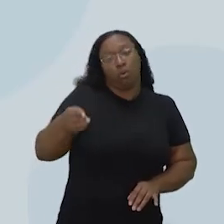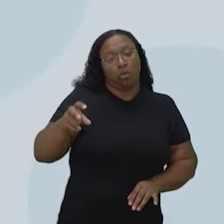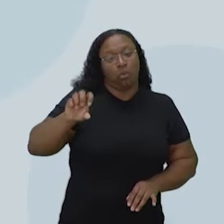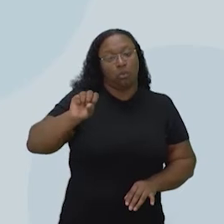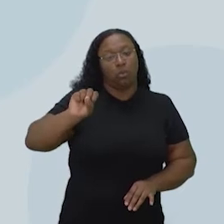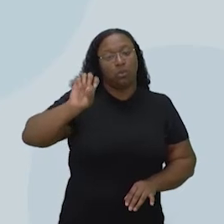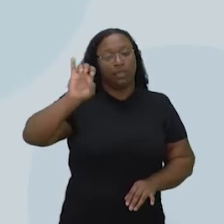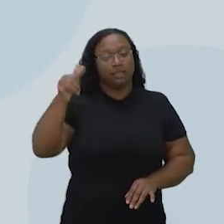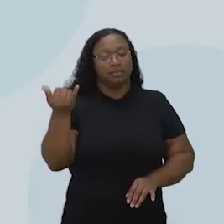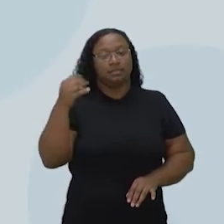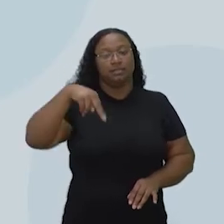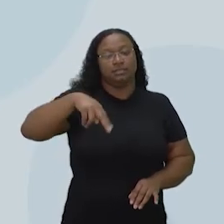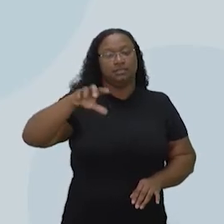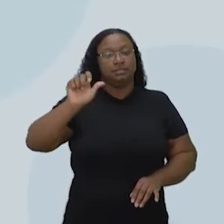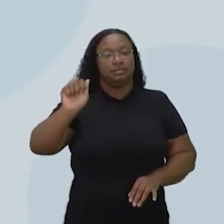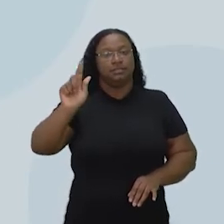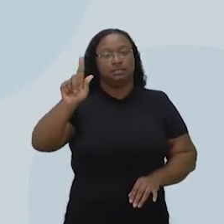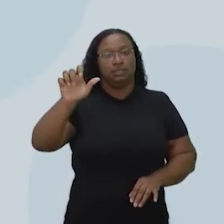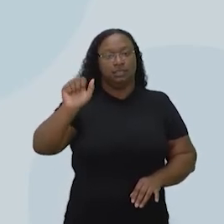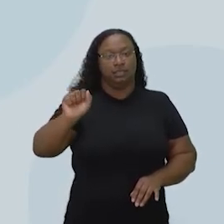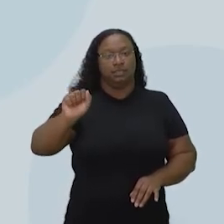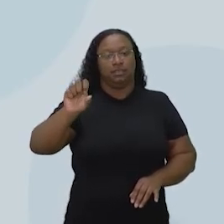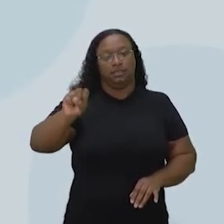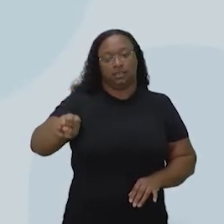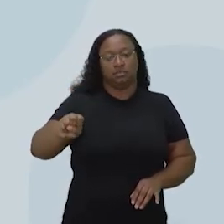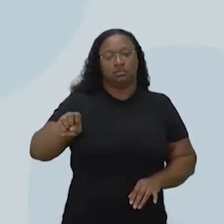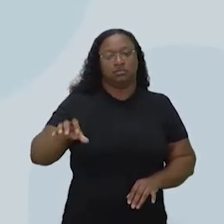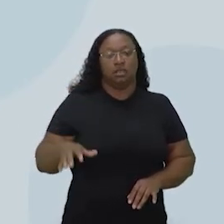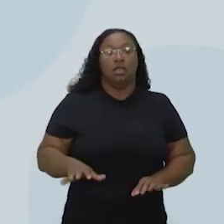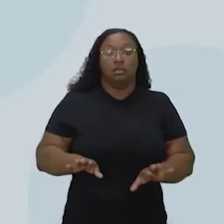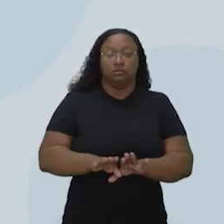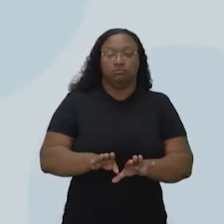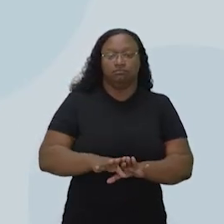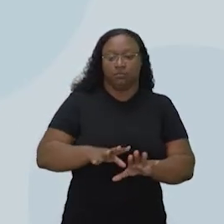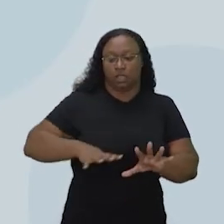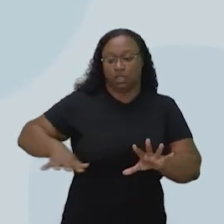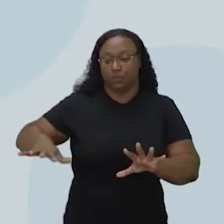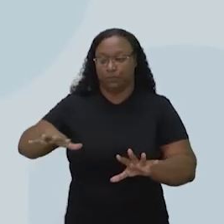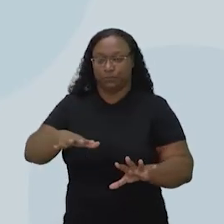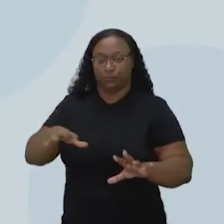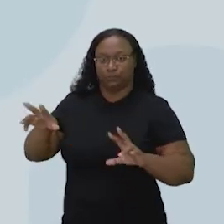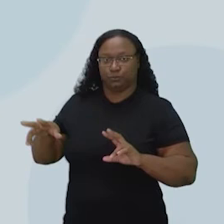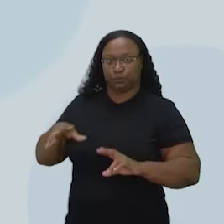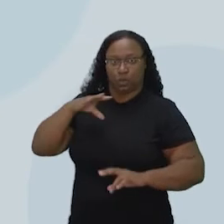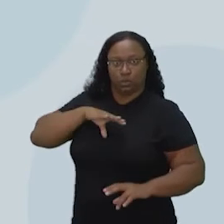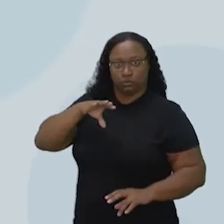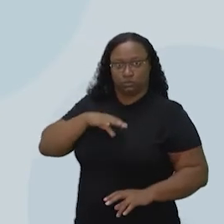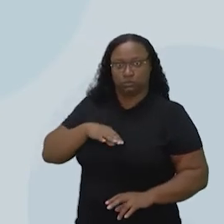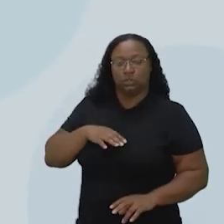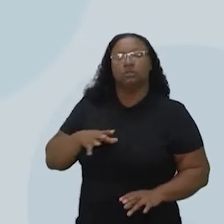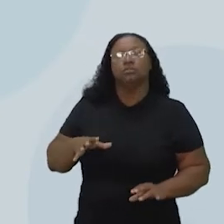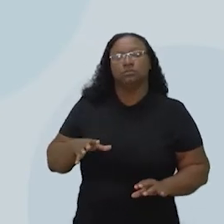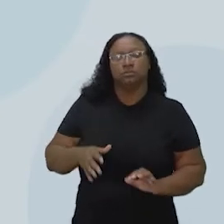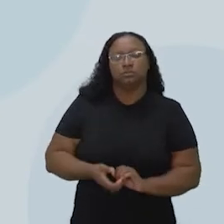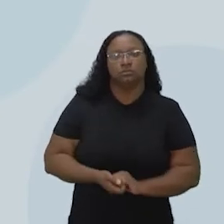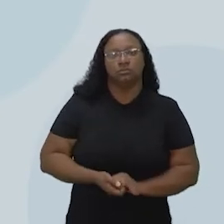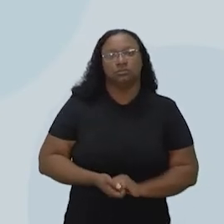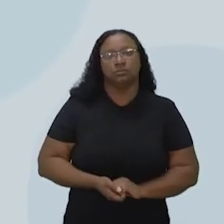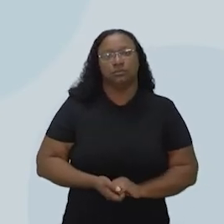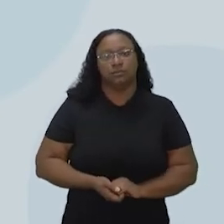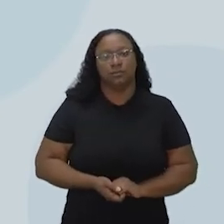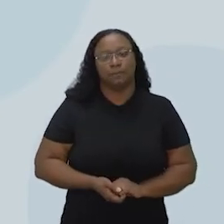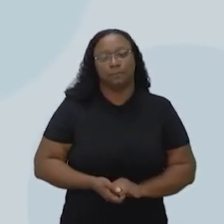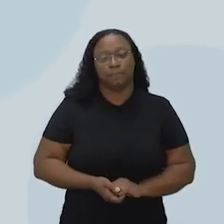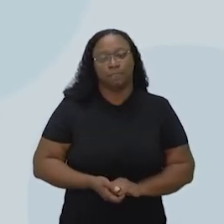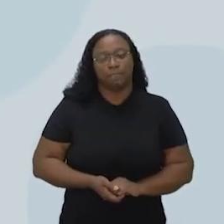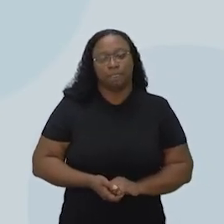que a gente tem ouvido falar muito, principalmente de resíduos sólidos urbanos, tá? Porque a produção do biogás, lá você gera um